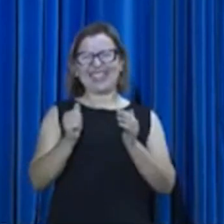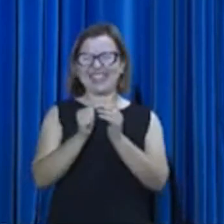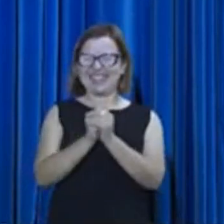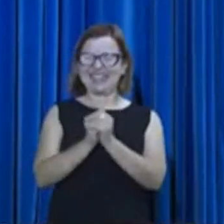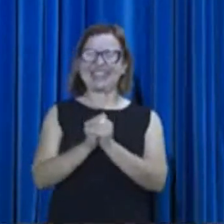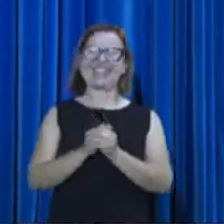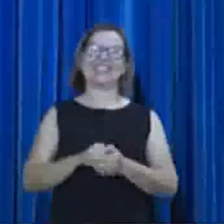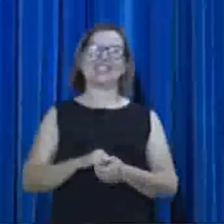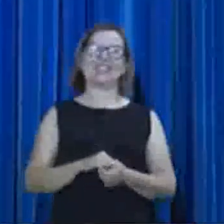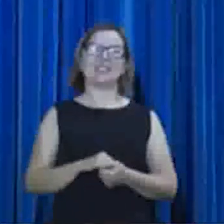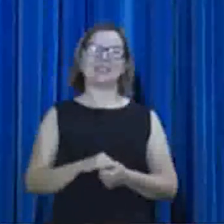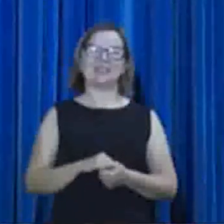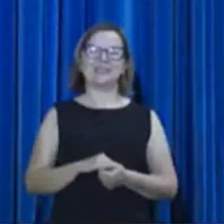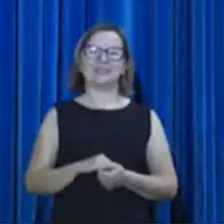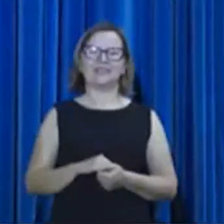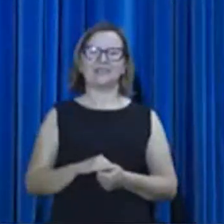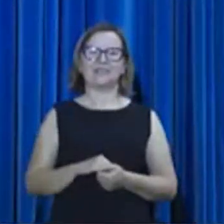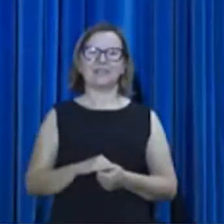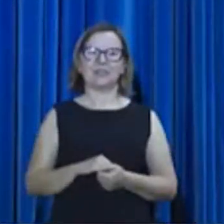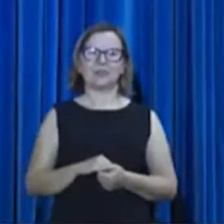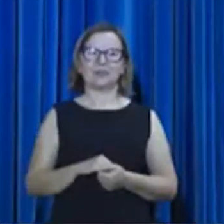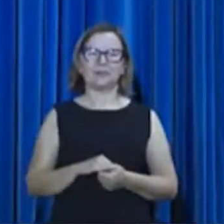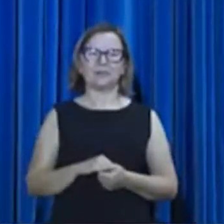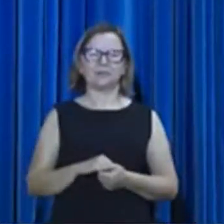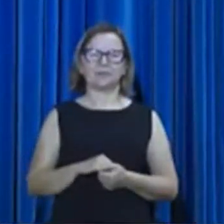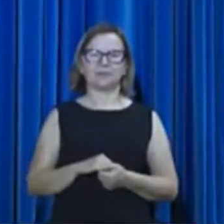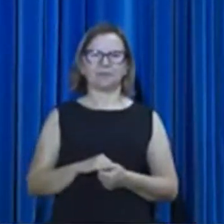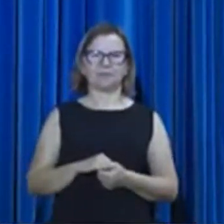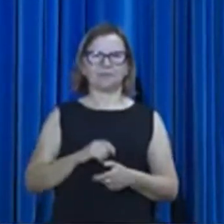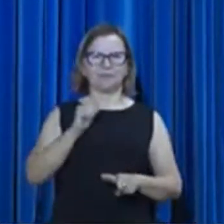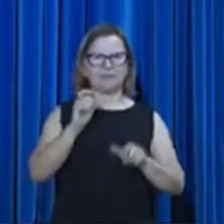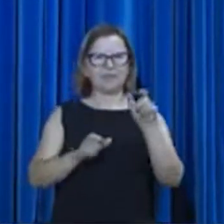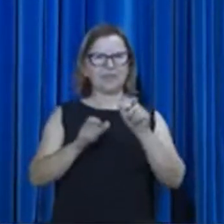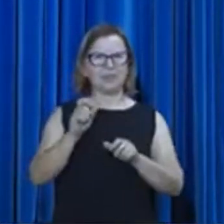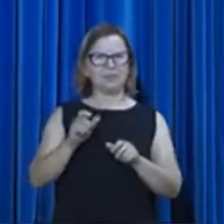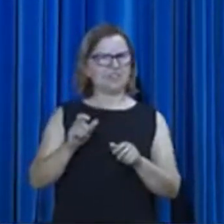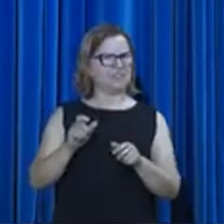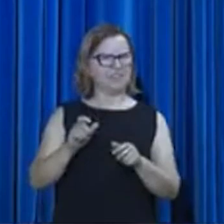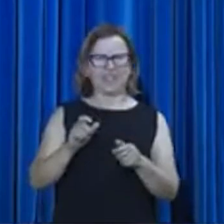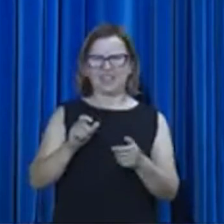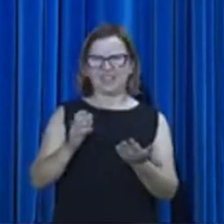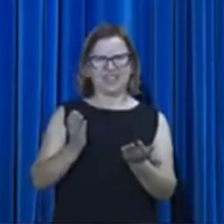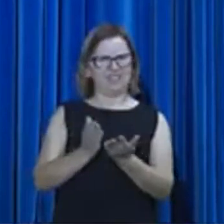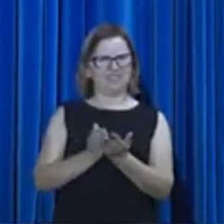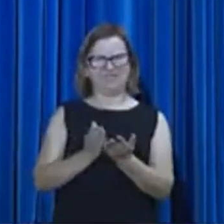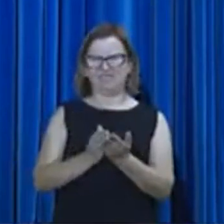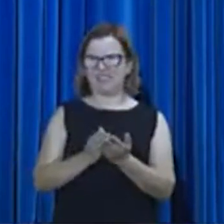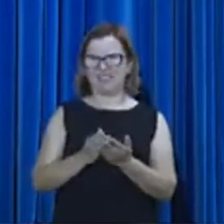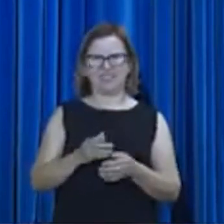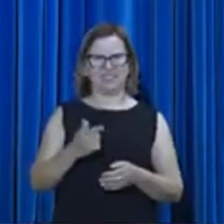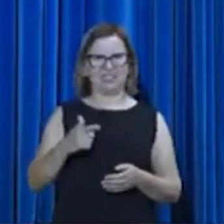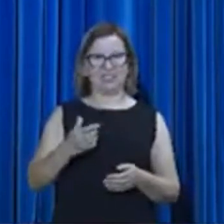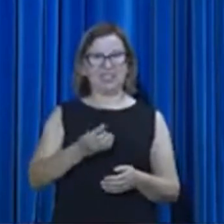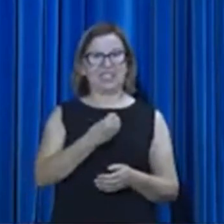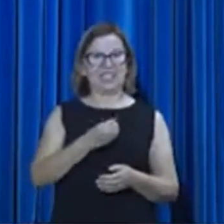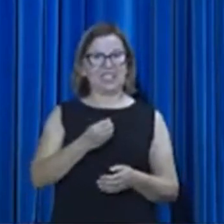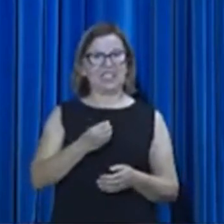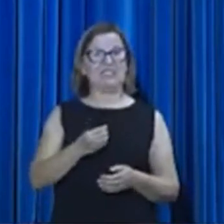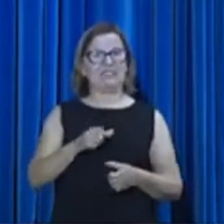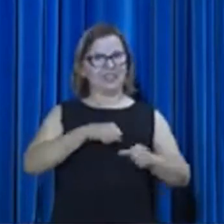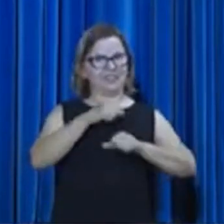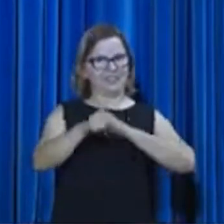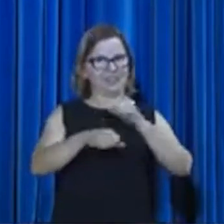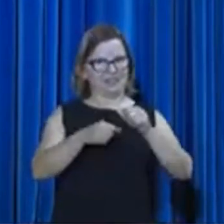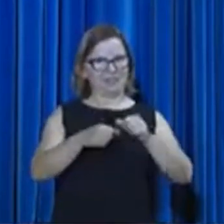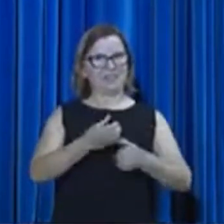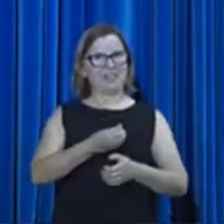Aleluia. Os homens carnais, os não regenerados, aqueles que não têm a vida de